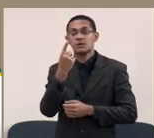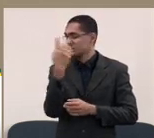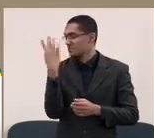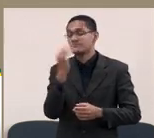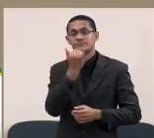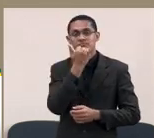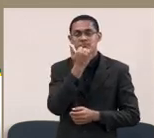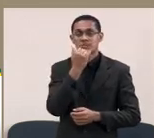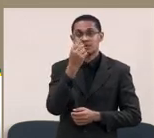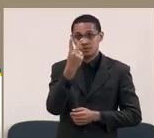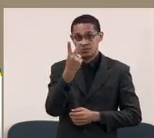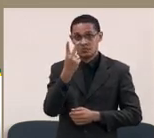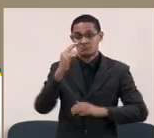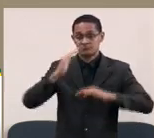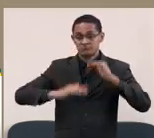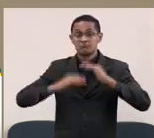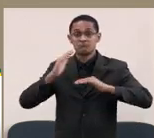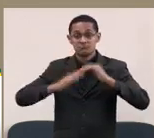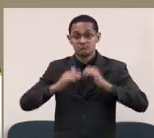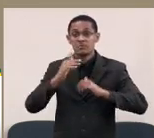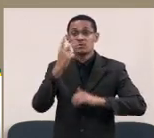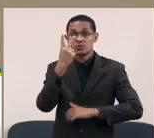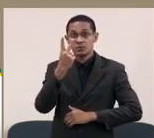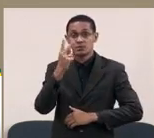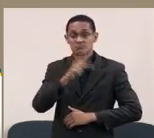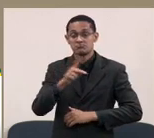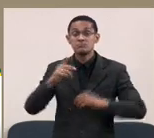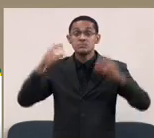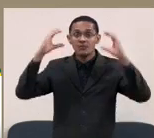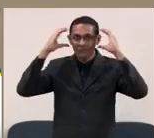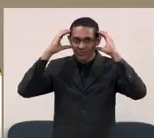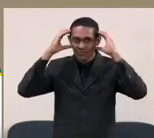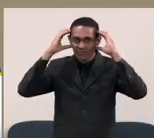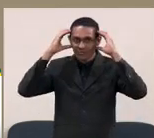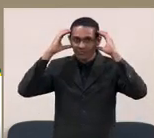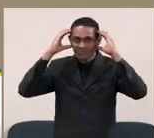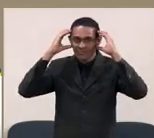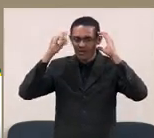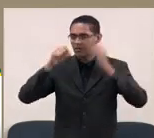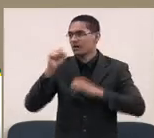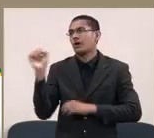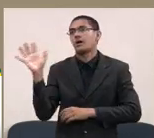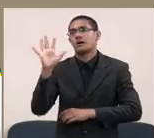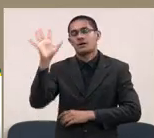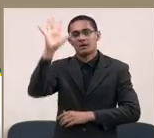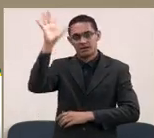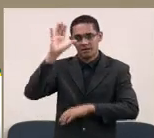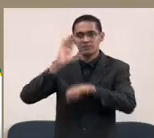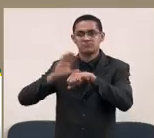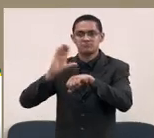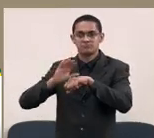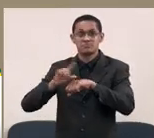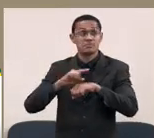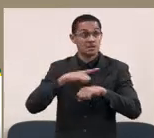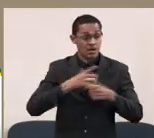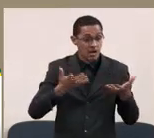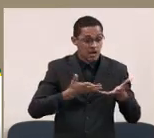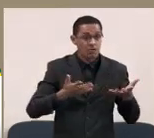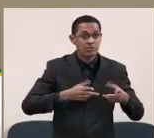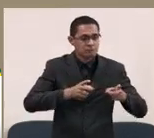para atender essas pessoas, porque é muito caro esse tipo de capacitação, então está sendo feito um bazar